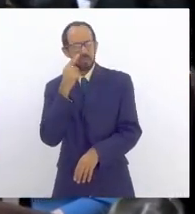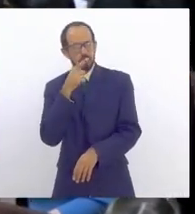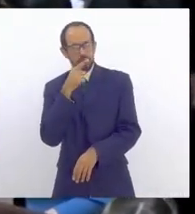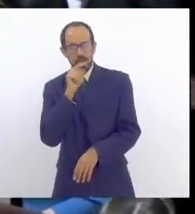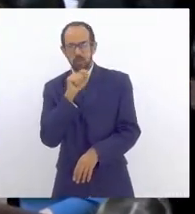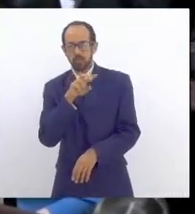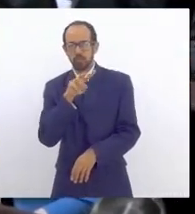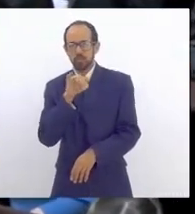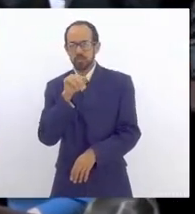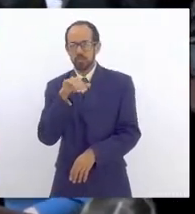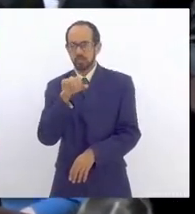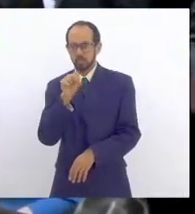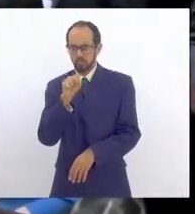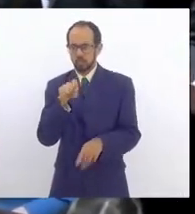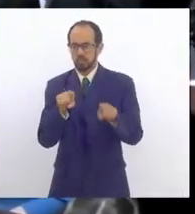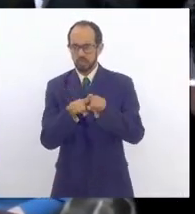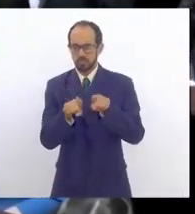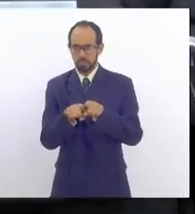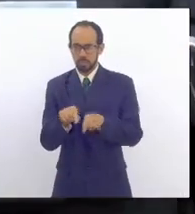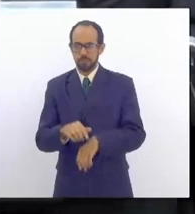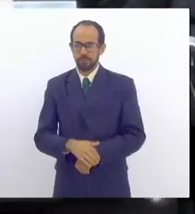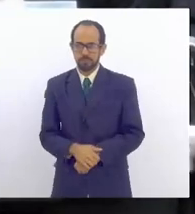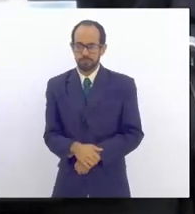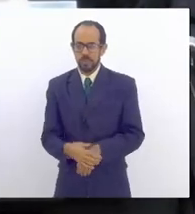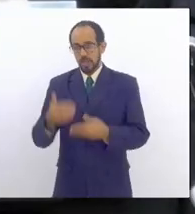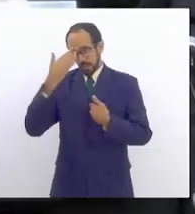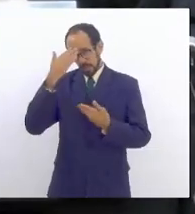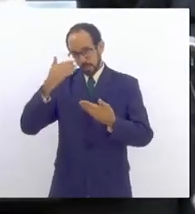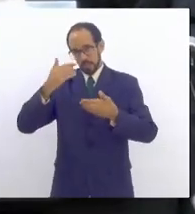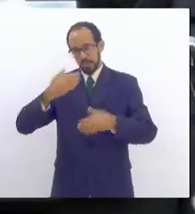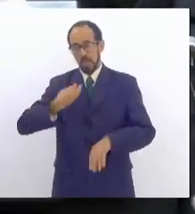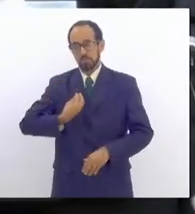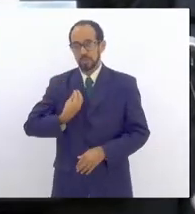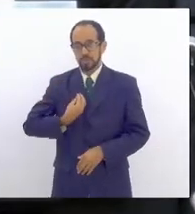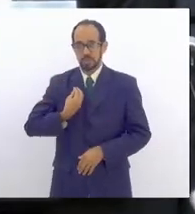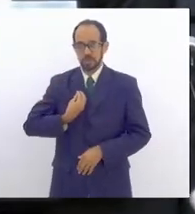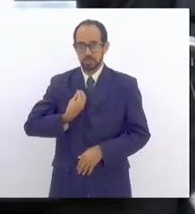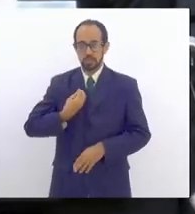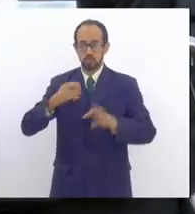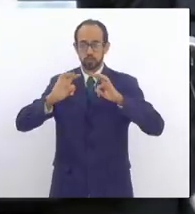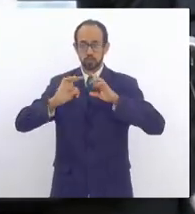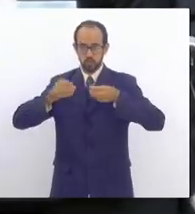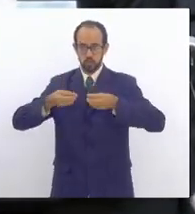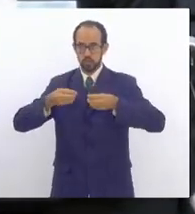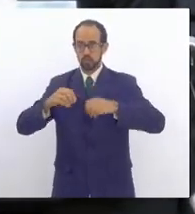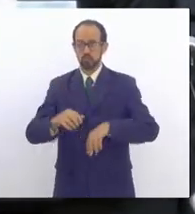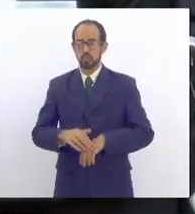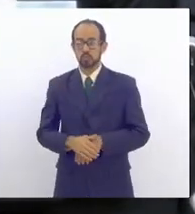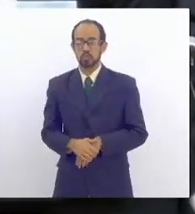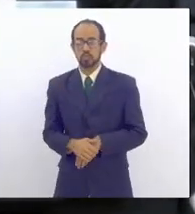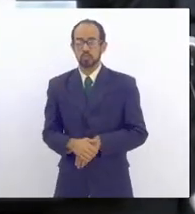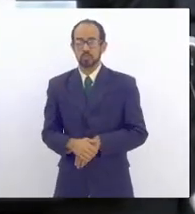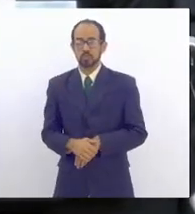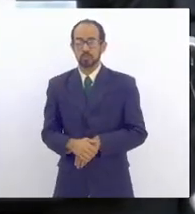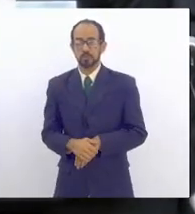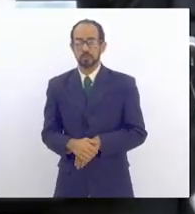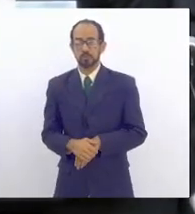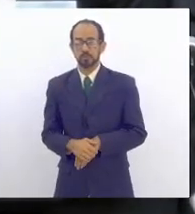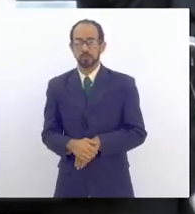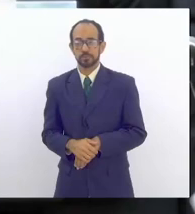Vinícius Cozolino. Mais uma vez agradecer a presença de todas e todos.